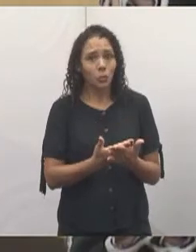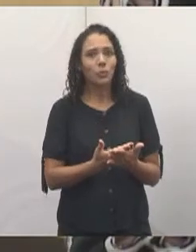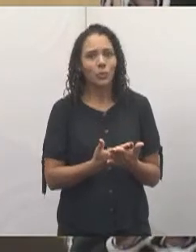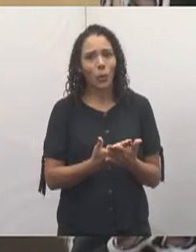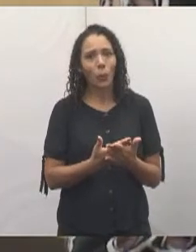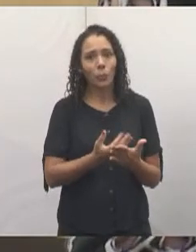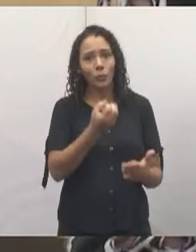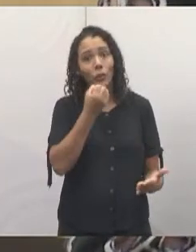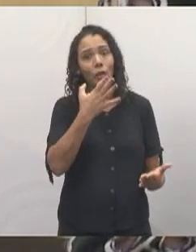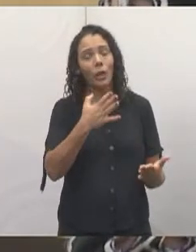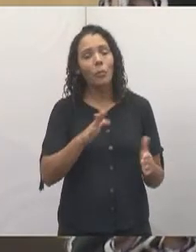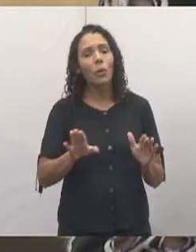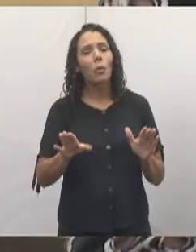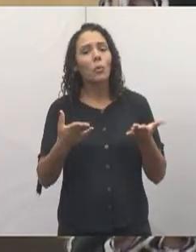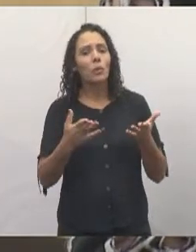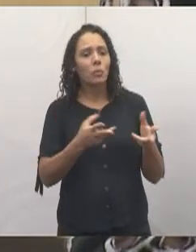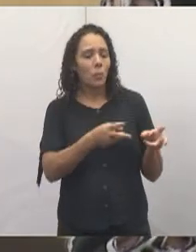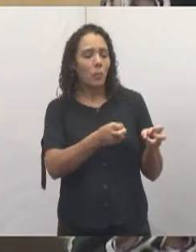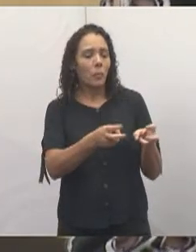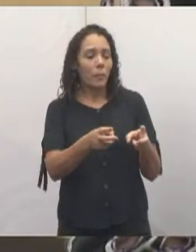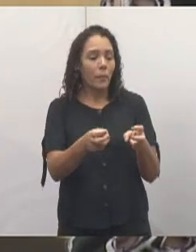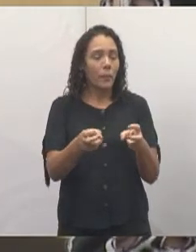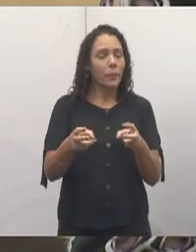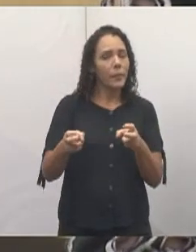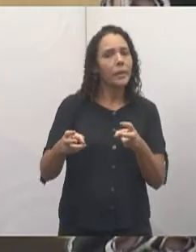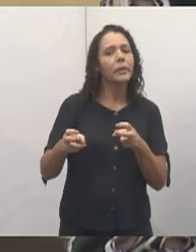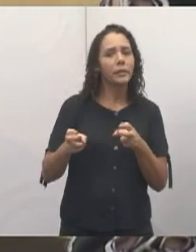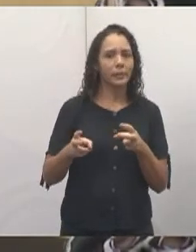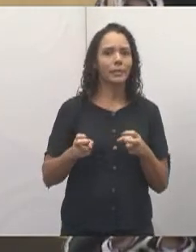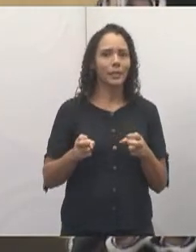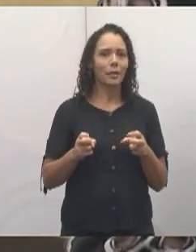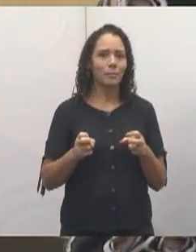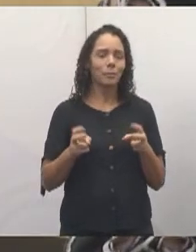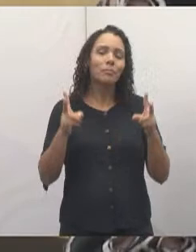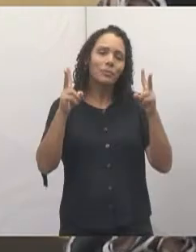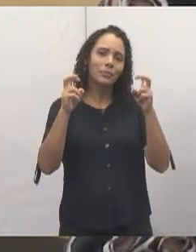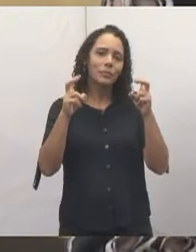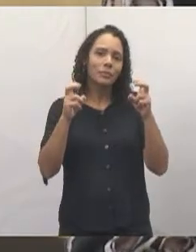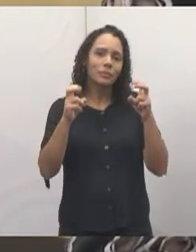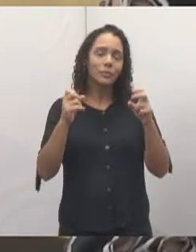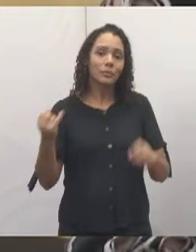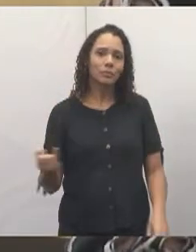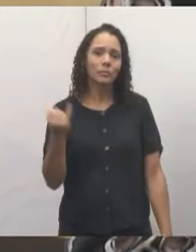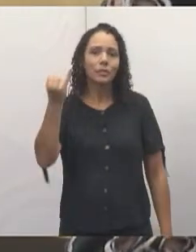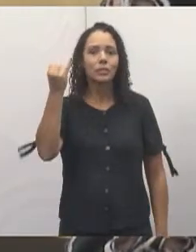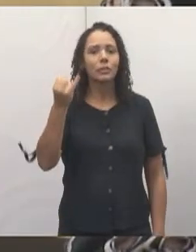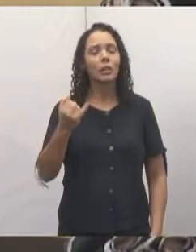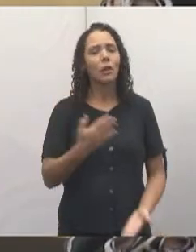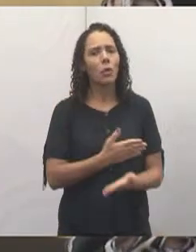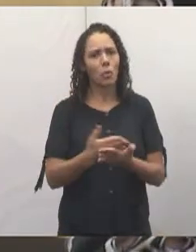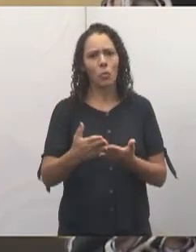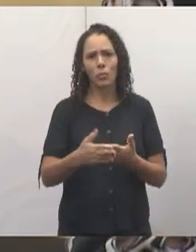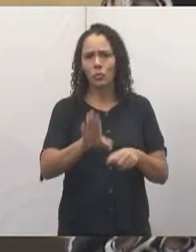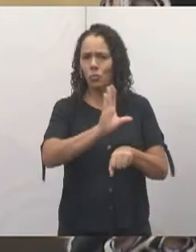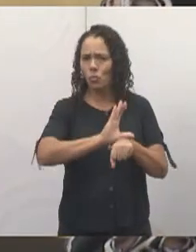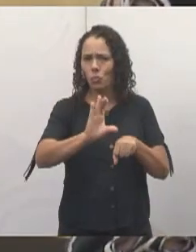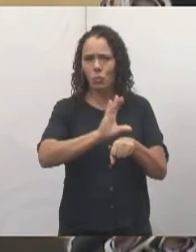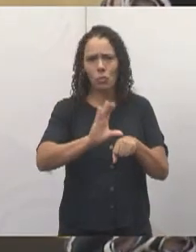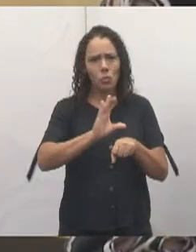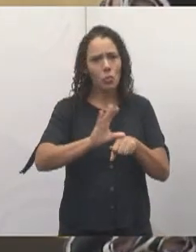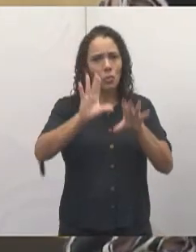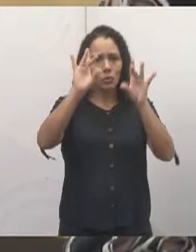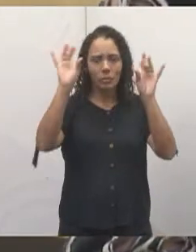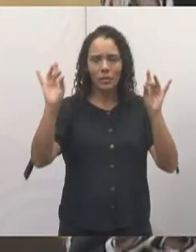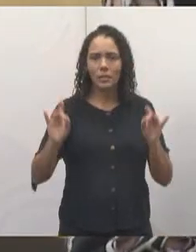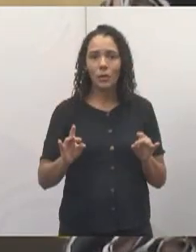ver capitalismo versus direito, muito interessante. Foi aí que eu comecei a fazer um monte de curso de especialização e entrei